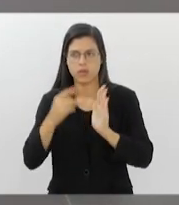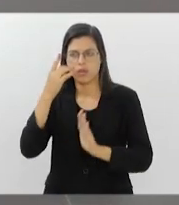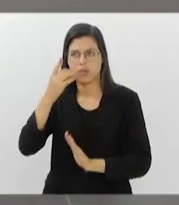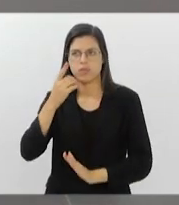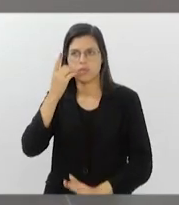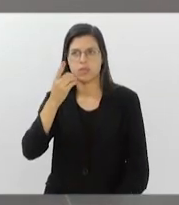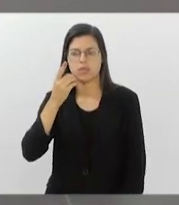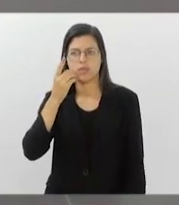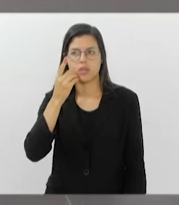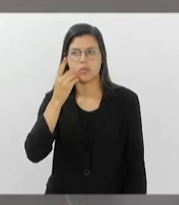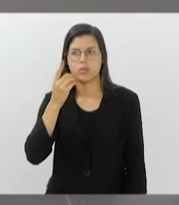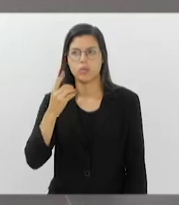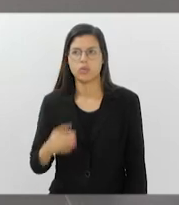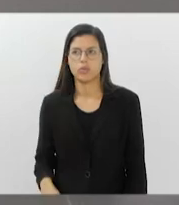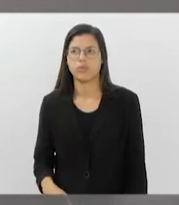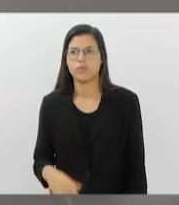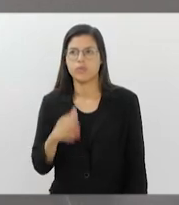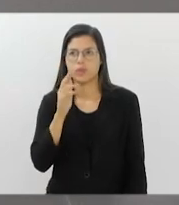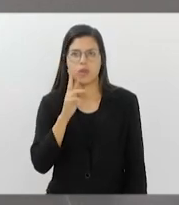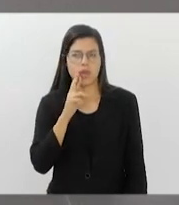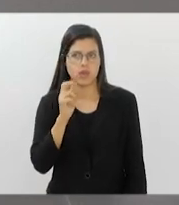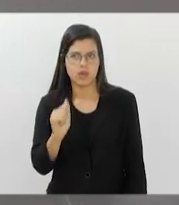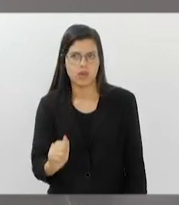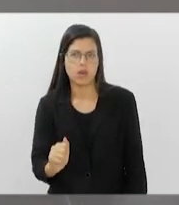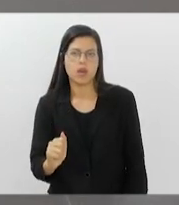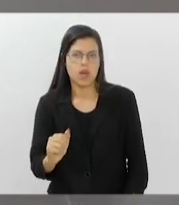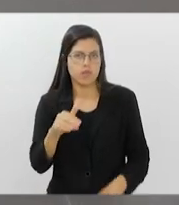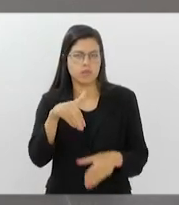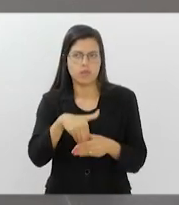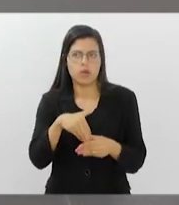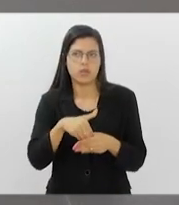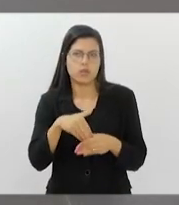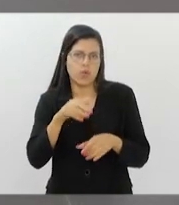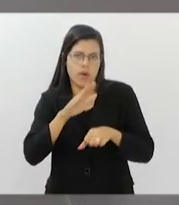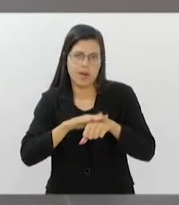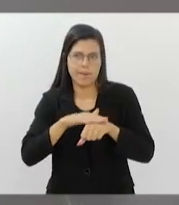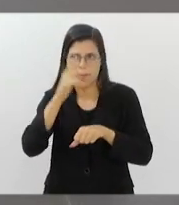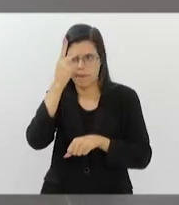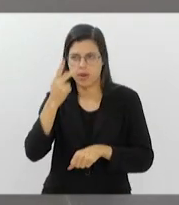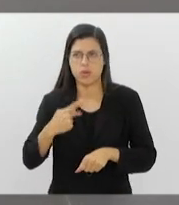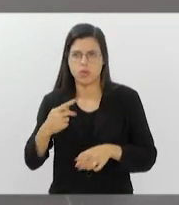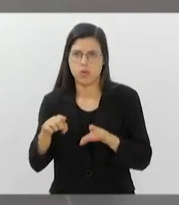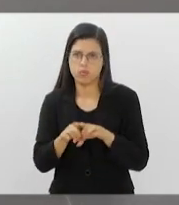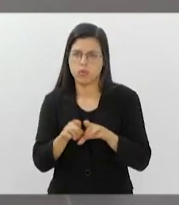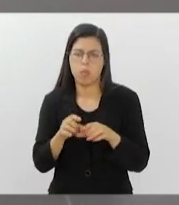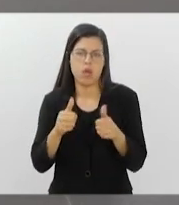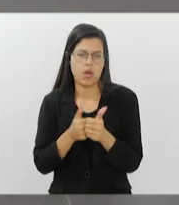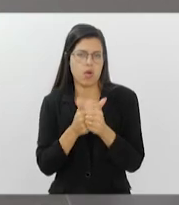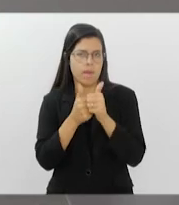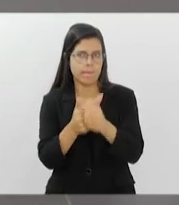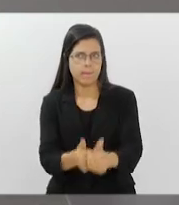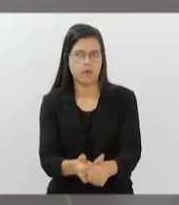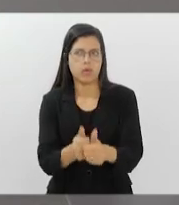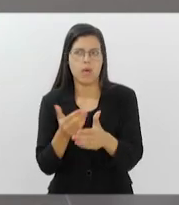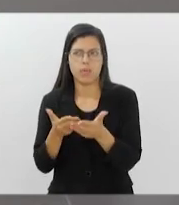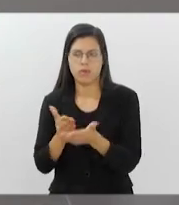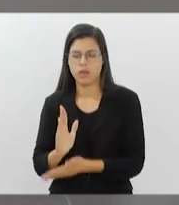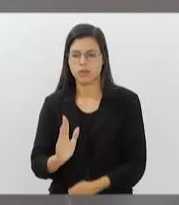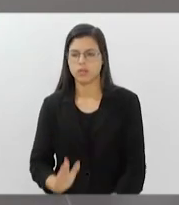Deputado Amorim, evidentemente, vota com ele mesmo. Eu também estou acompanhando.